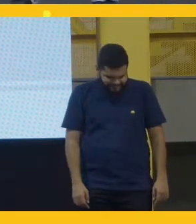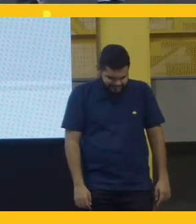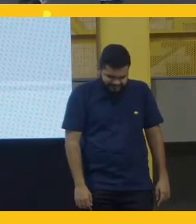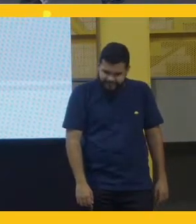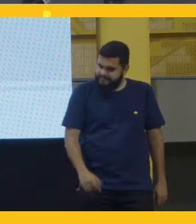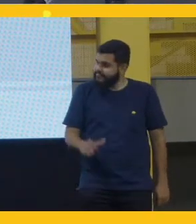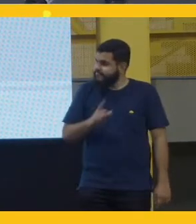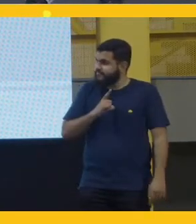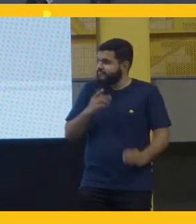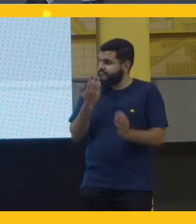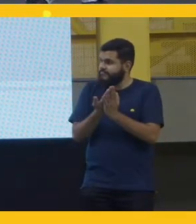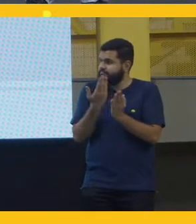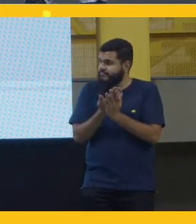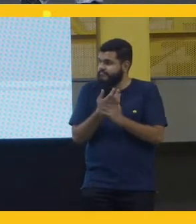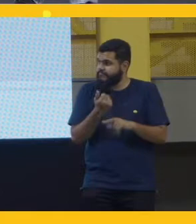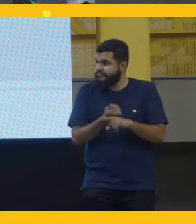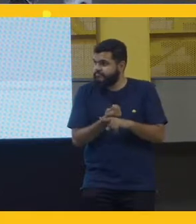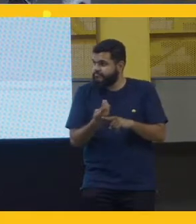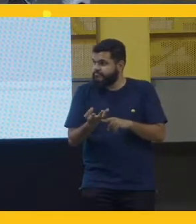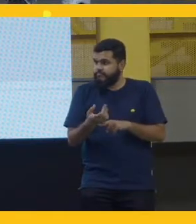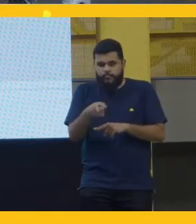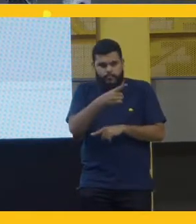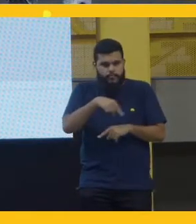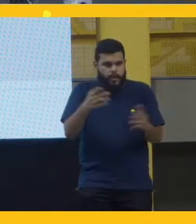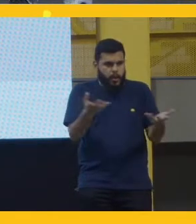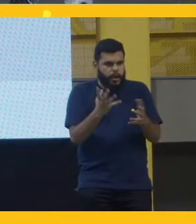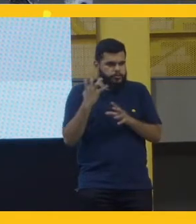uma aula de física até agora sem fazer uma conta?